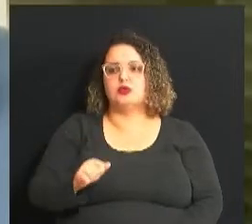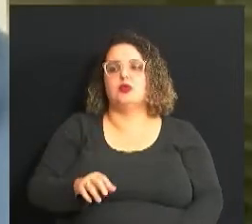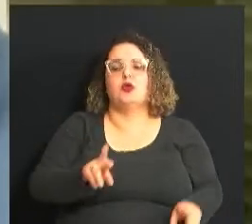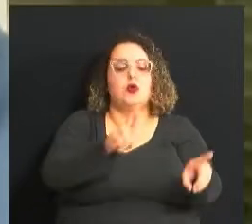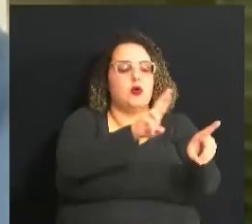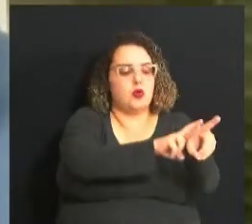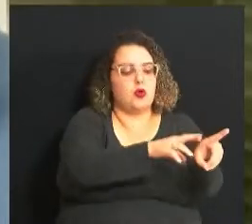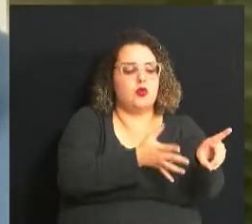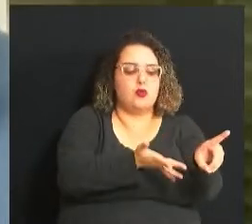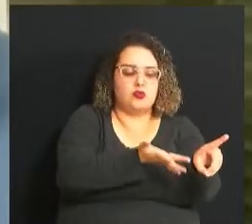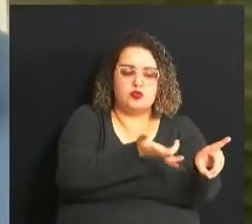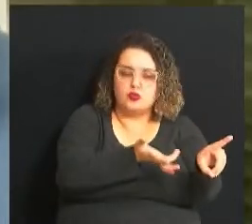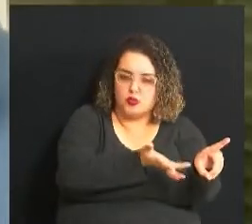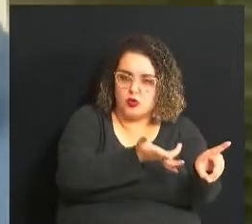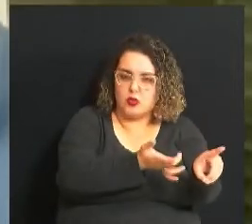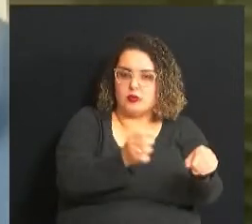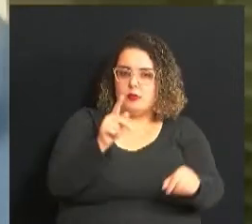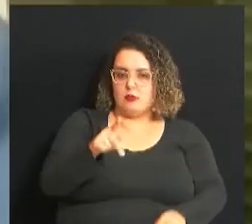nós